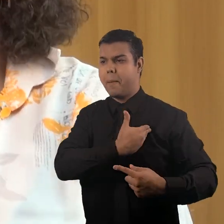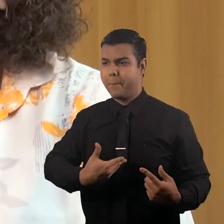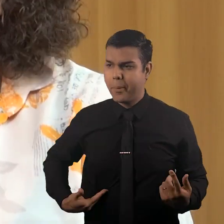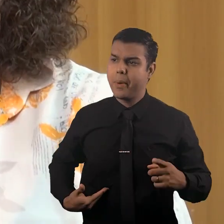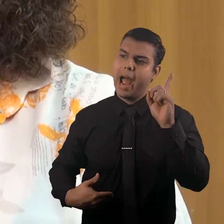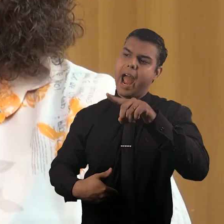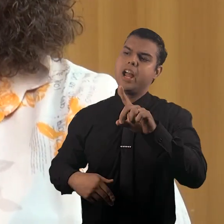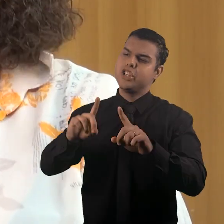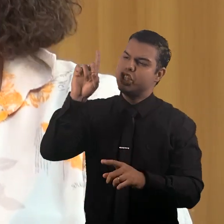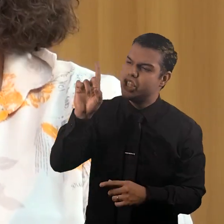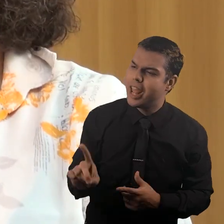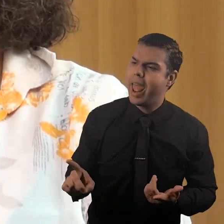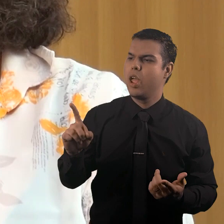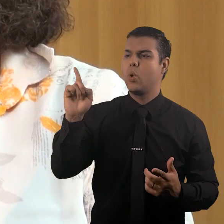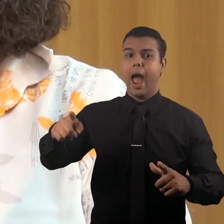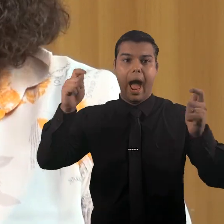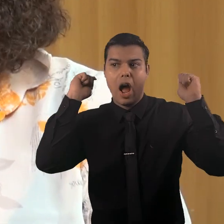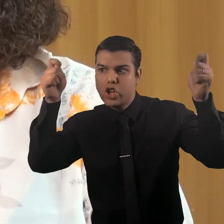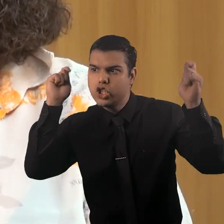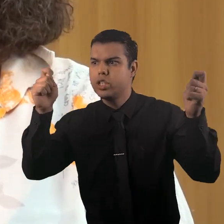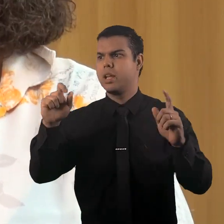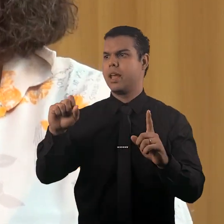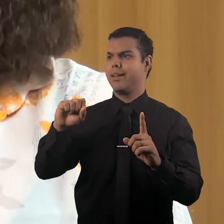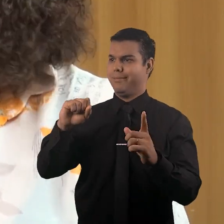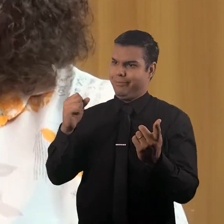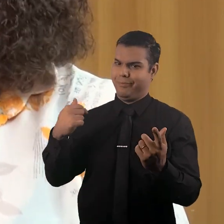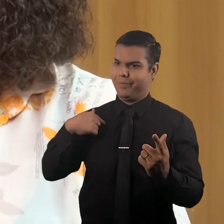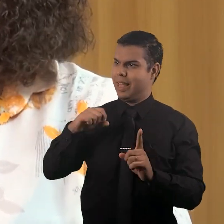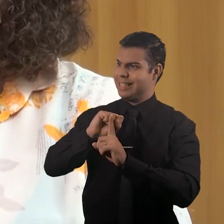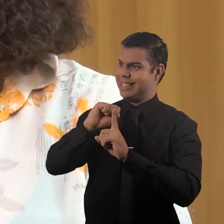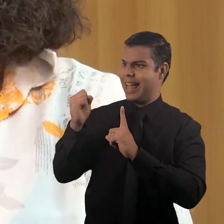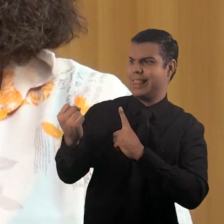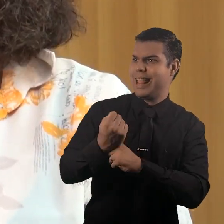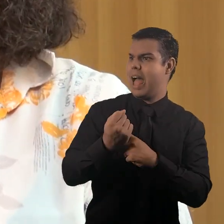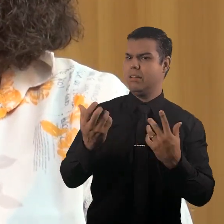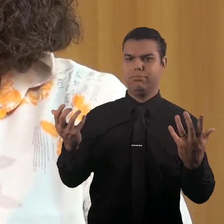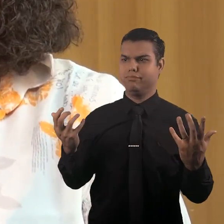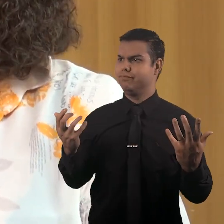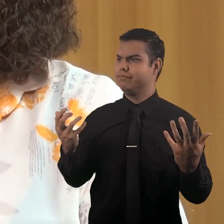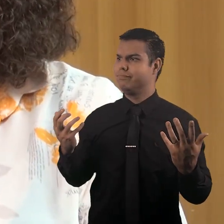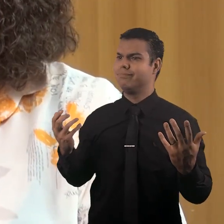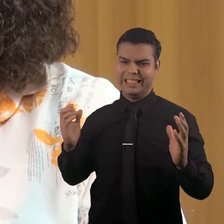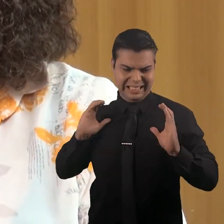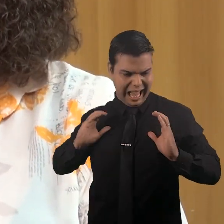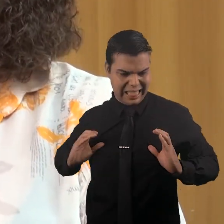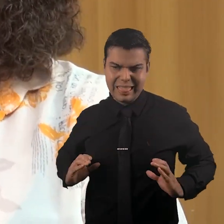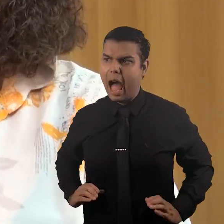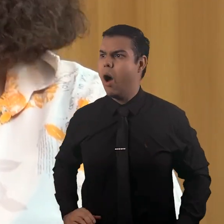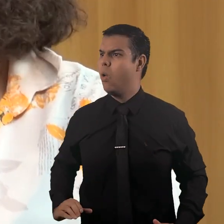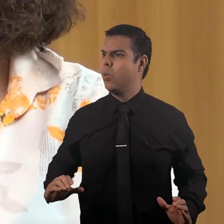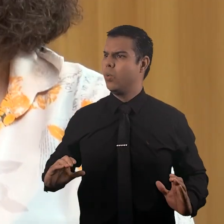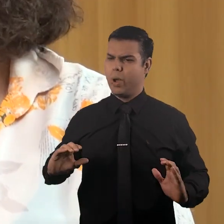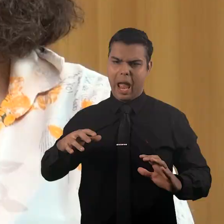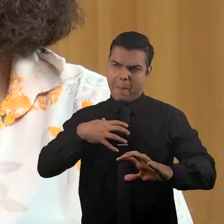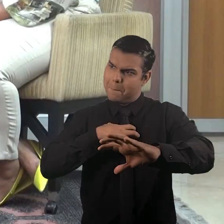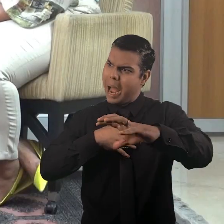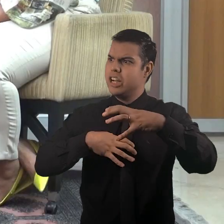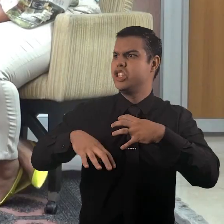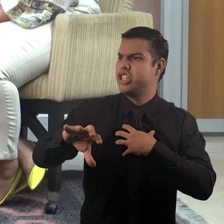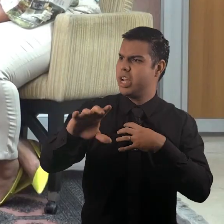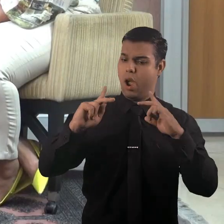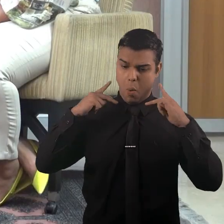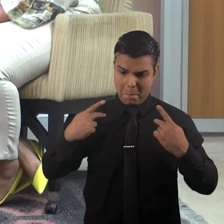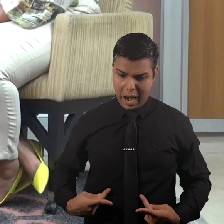pública, a gente está falando de direitos, a gente está falando de ativismo, de cidadania, a gente está falando de um olhar mais empático, né? De seres humanos,